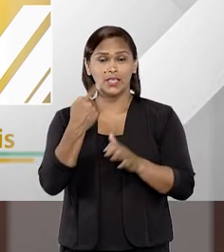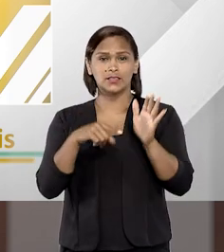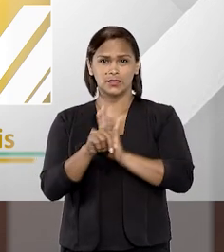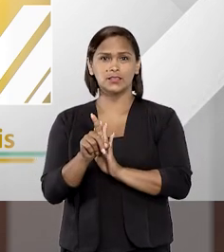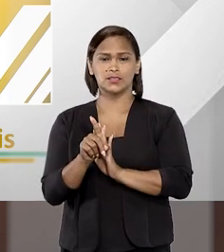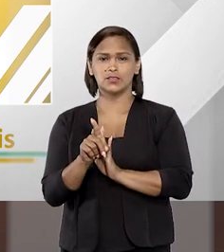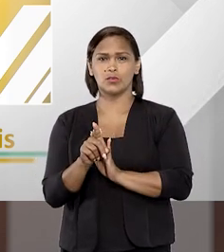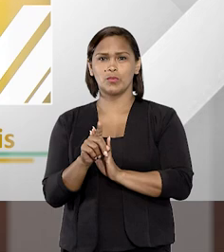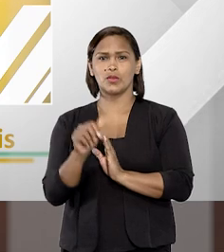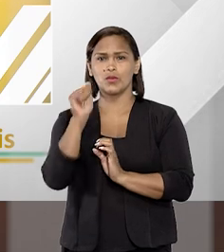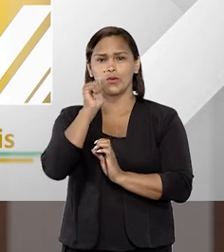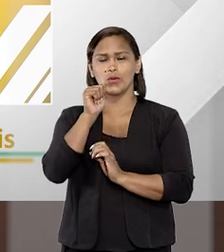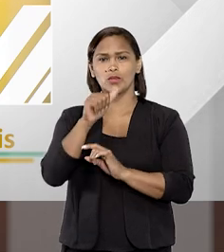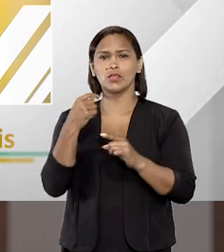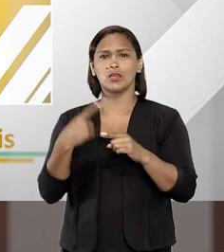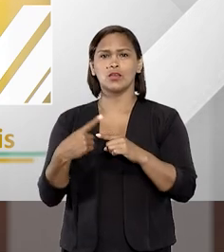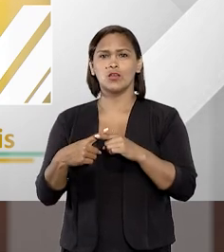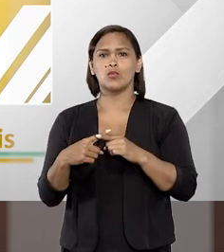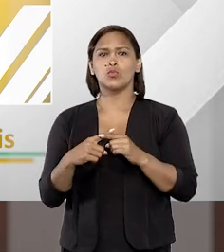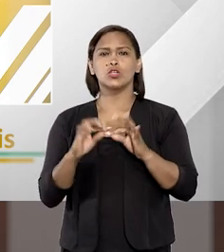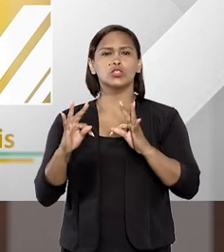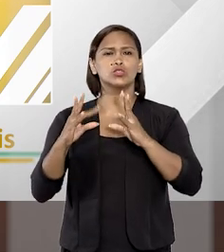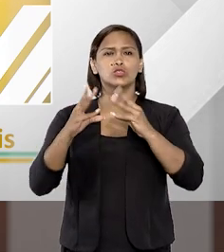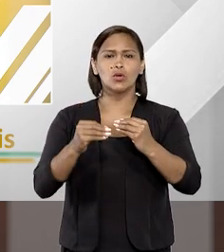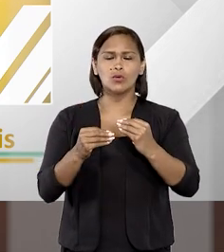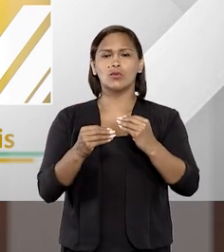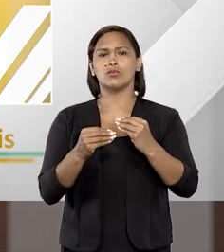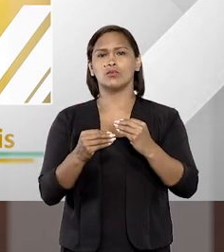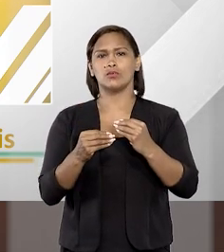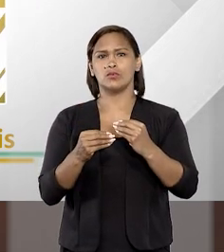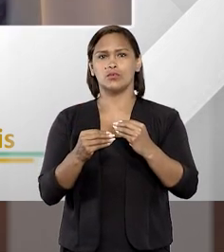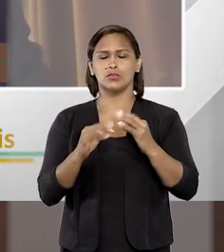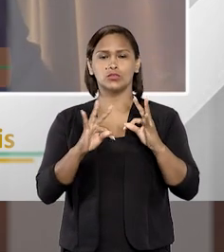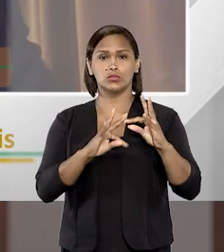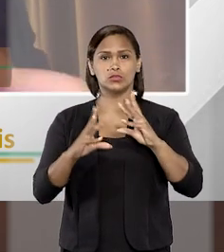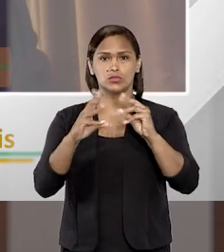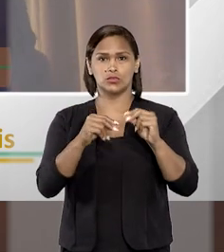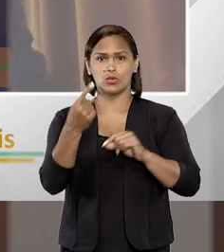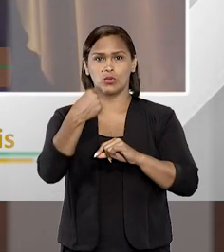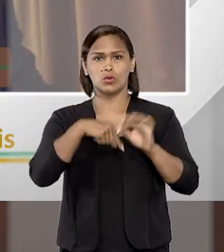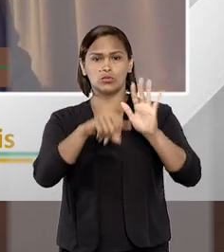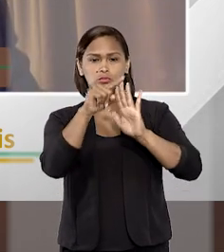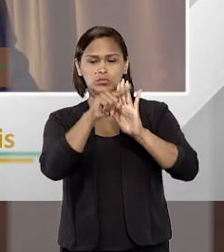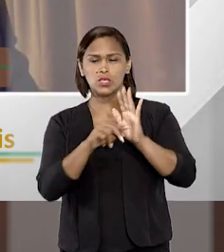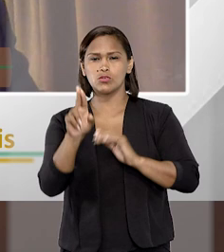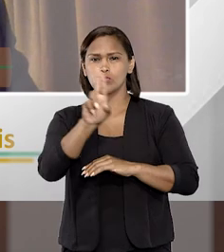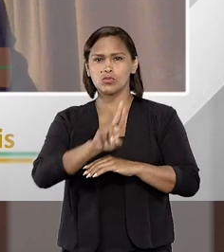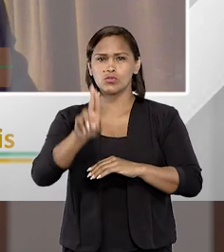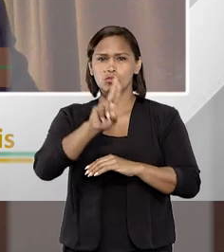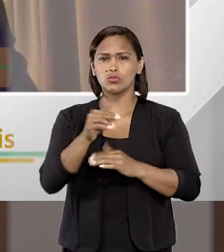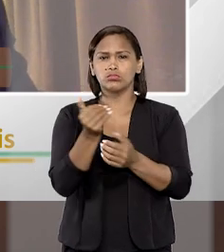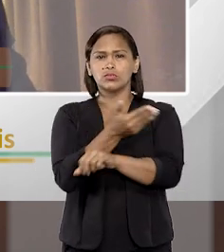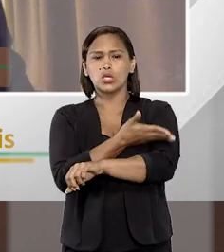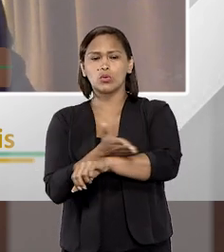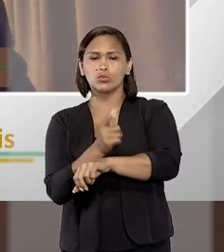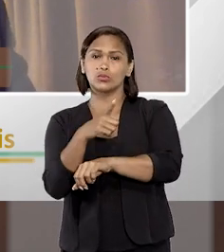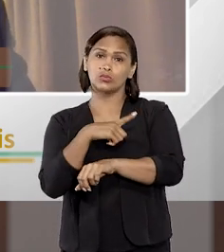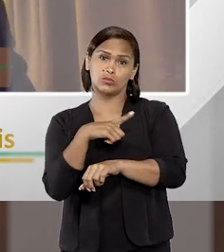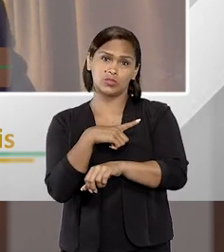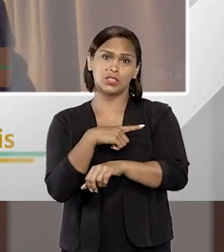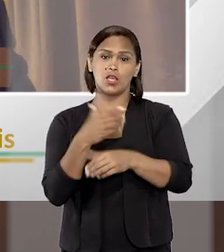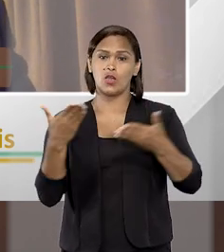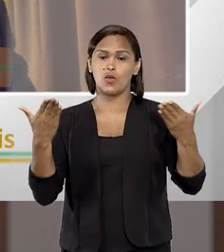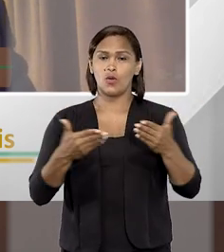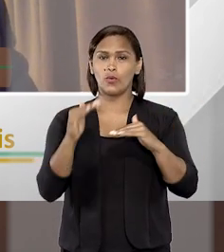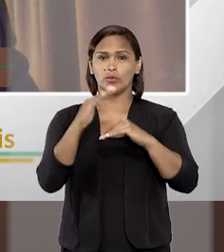perguntas todas todos esses usos e costumes na